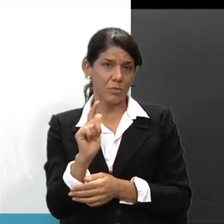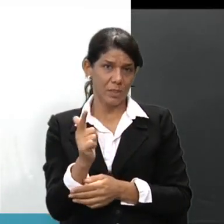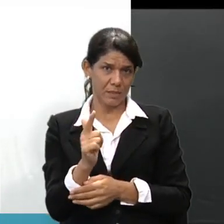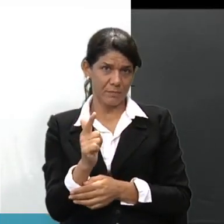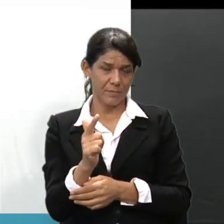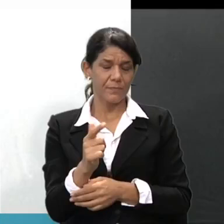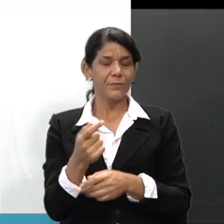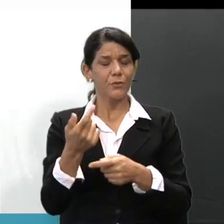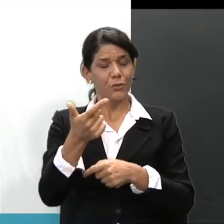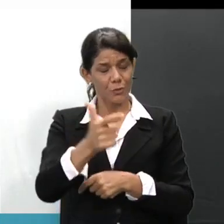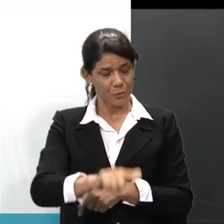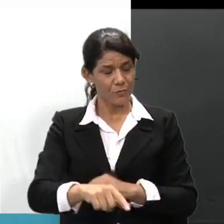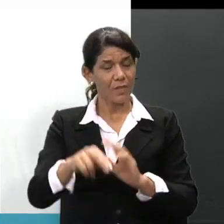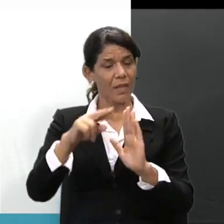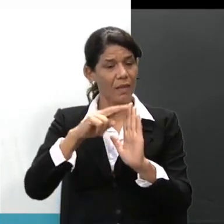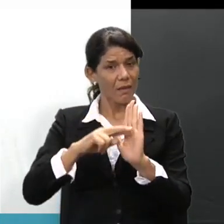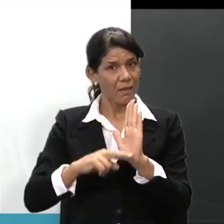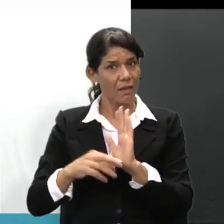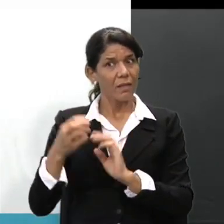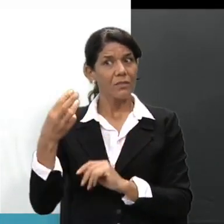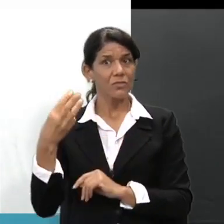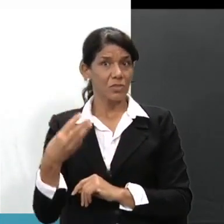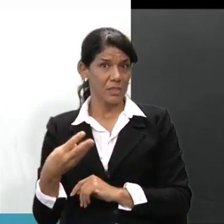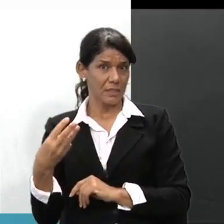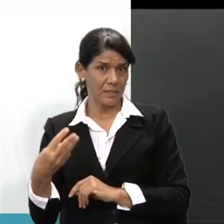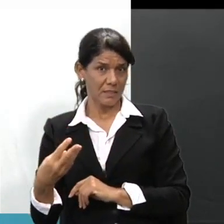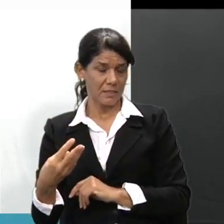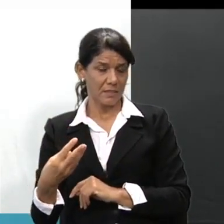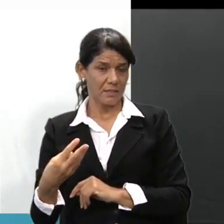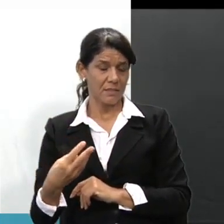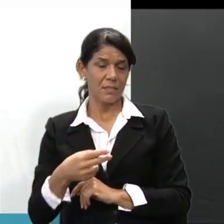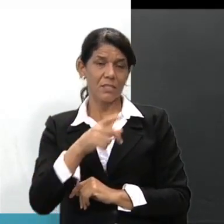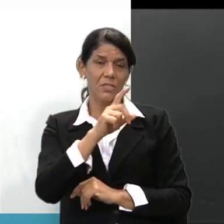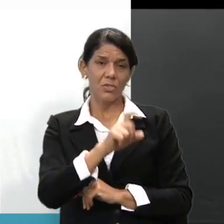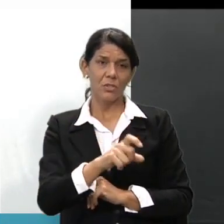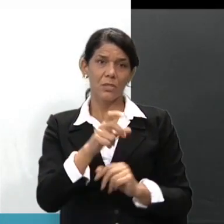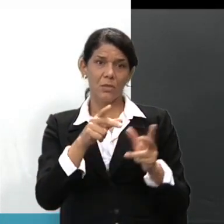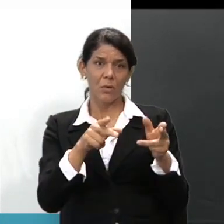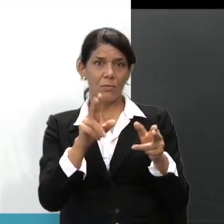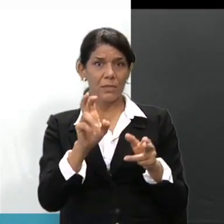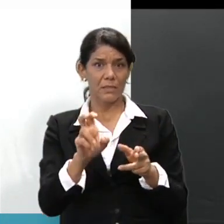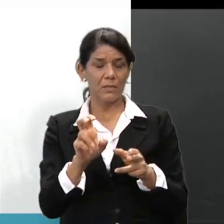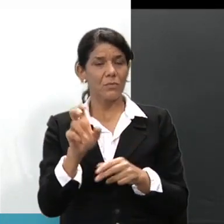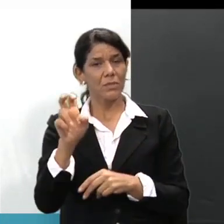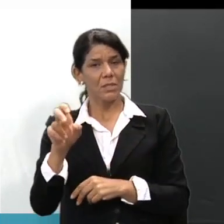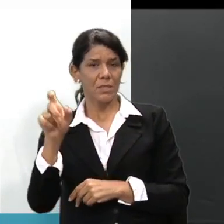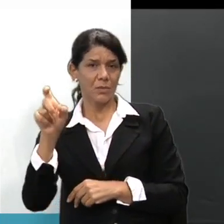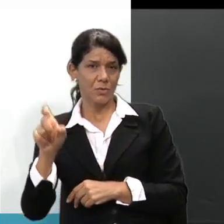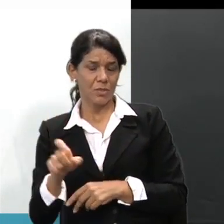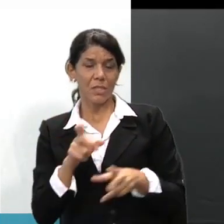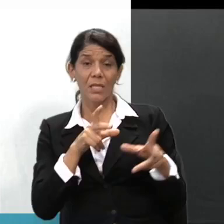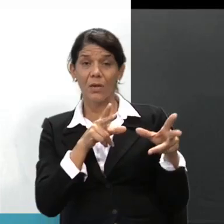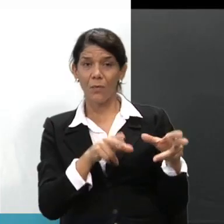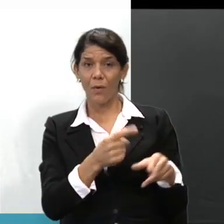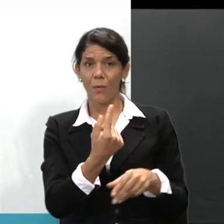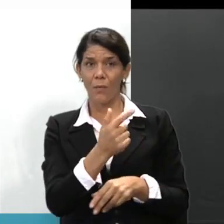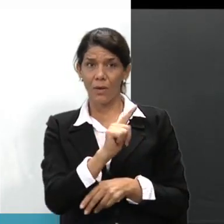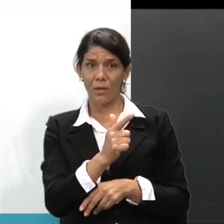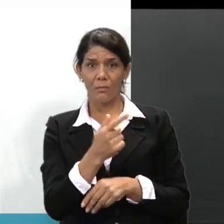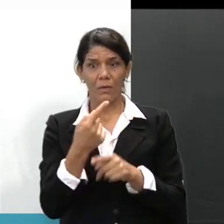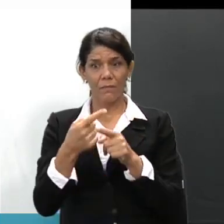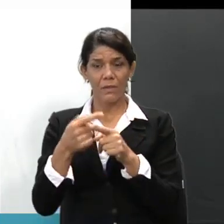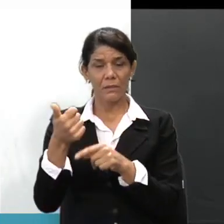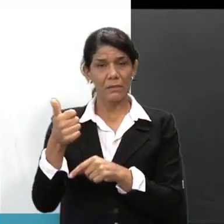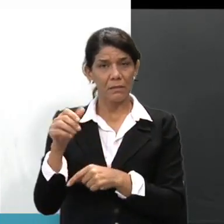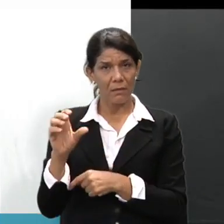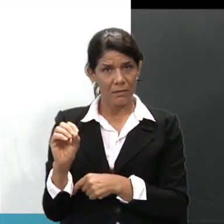fazer a regra de 3. Eu tenho aqui x é igual a 5, 5x igual a 1 grama vezes